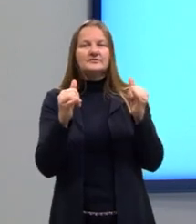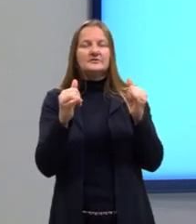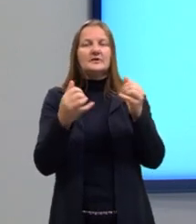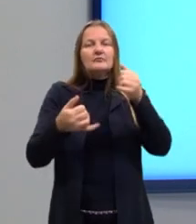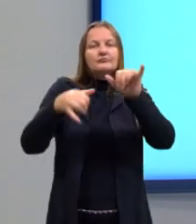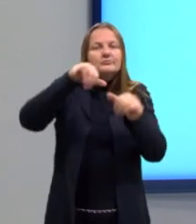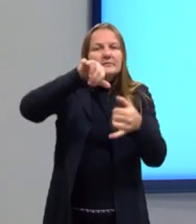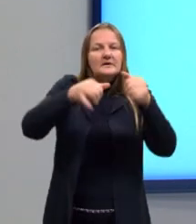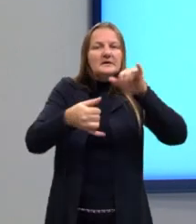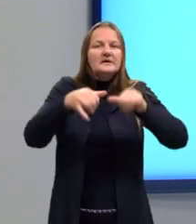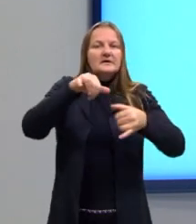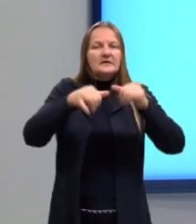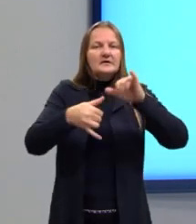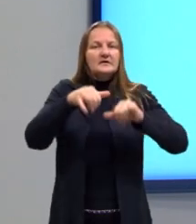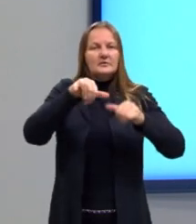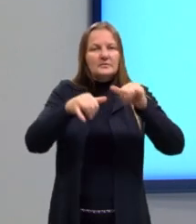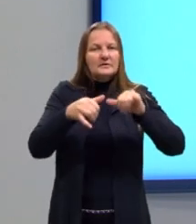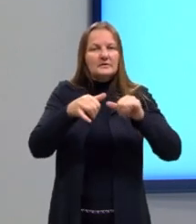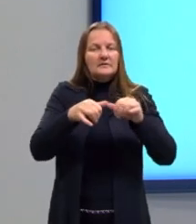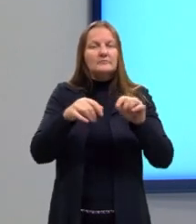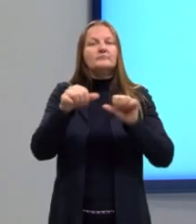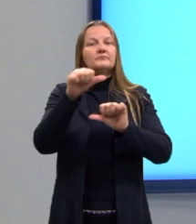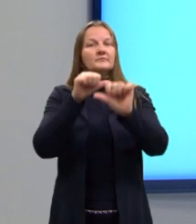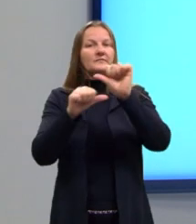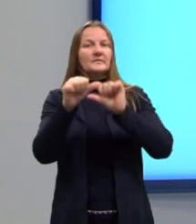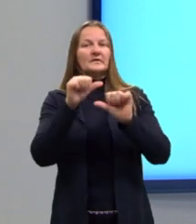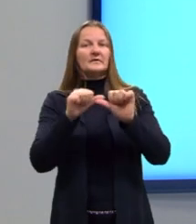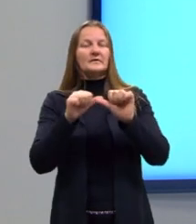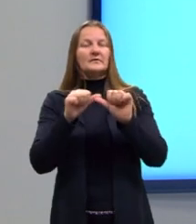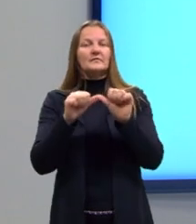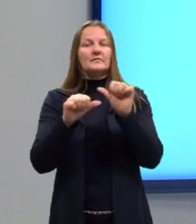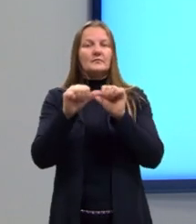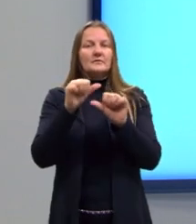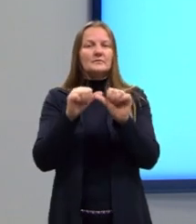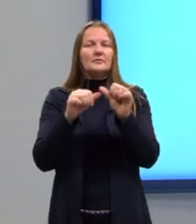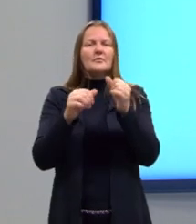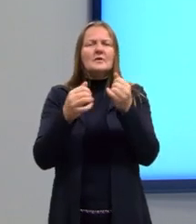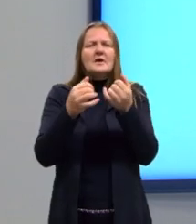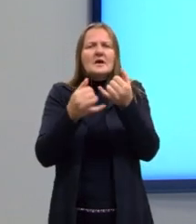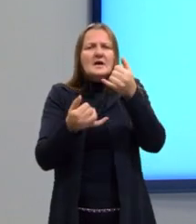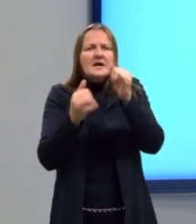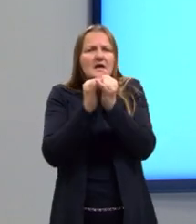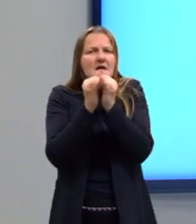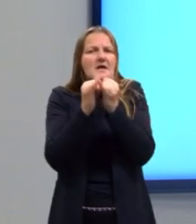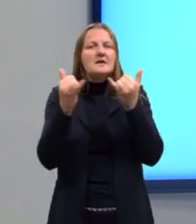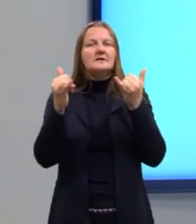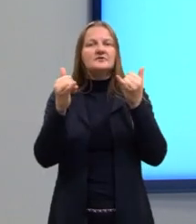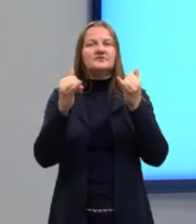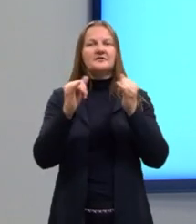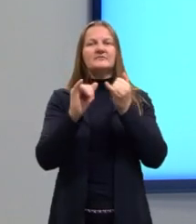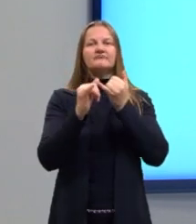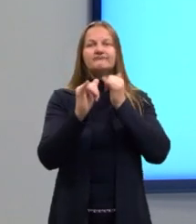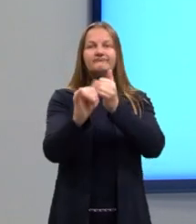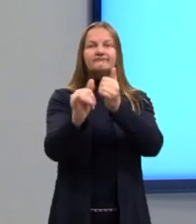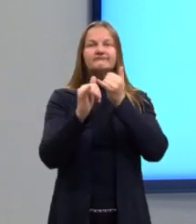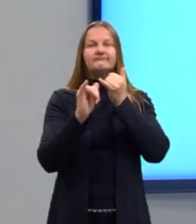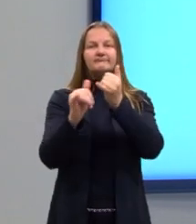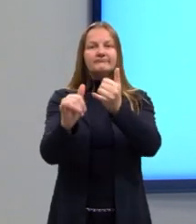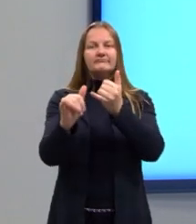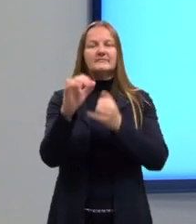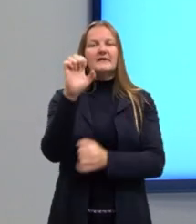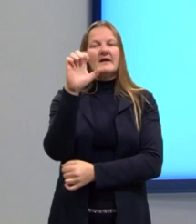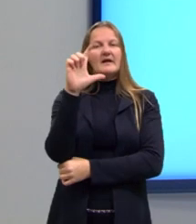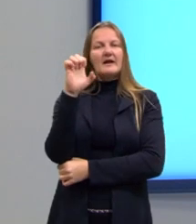que ocorre nessas reações de oxirredução em energia elétrica através das reações que ocorrem numa